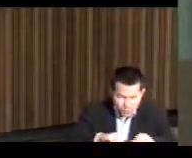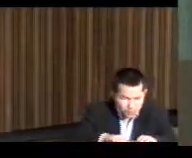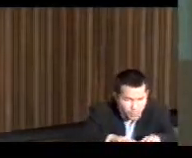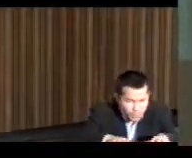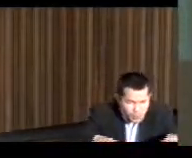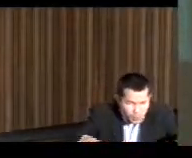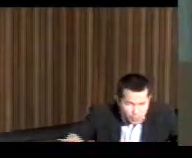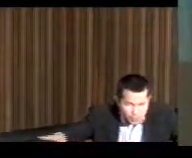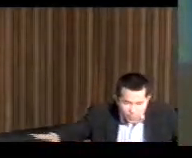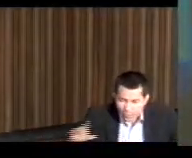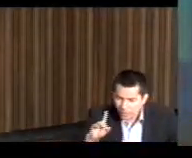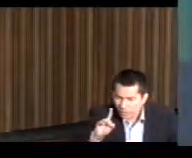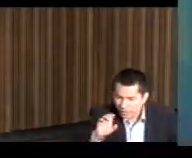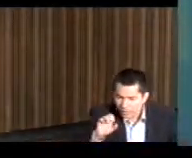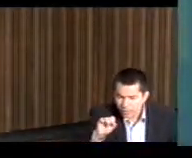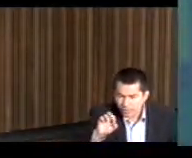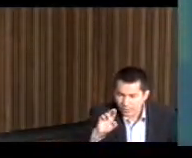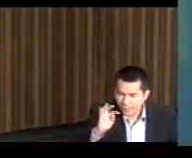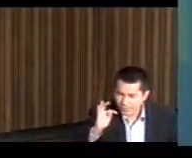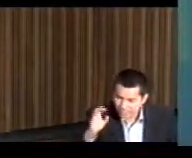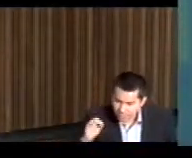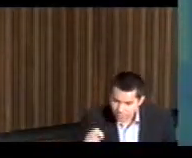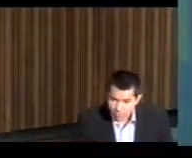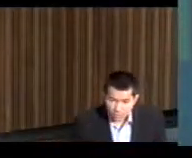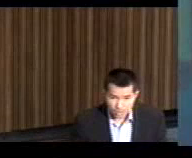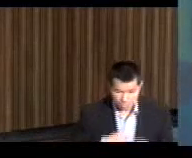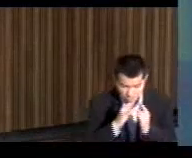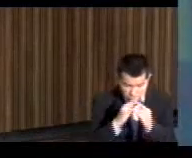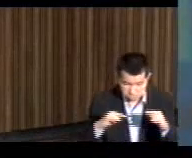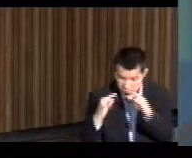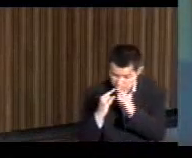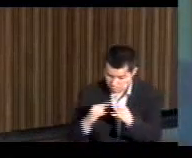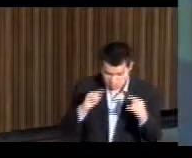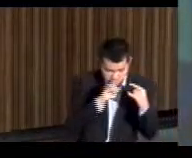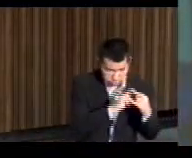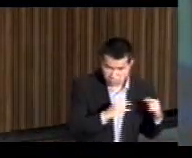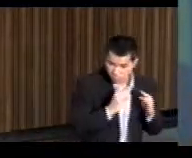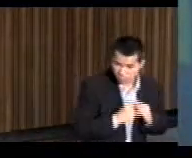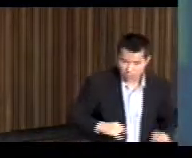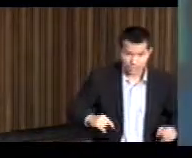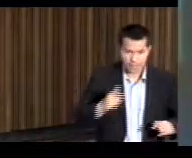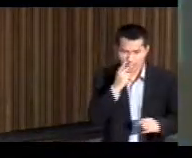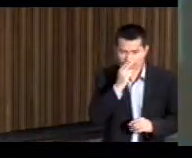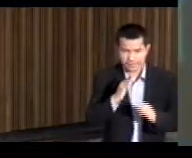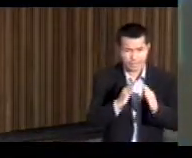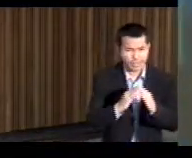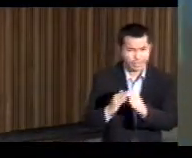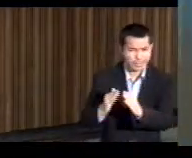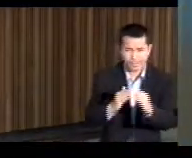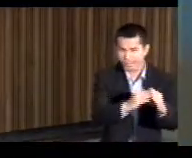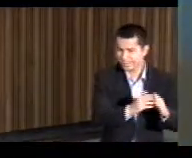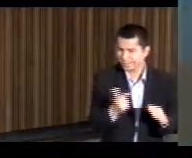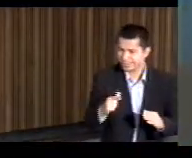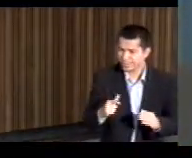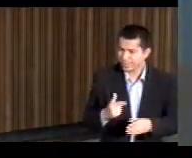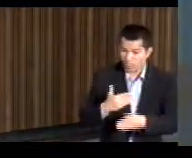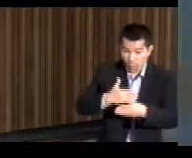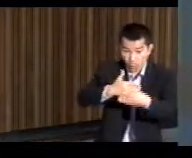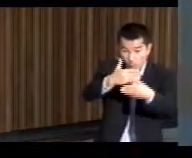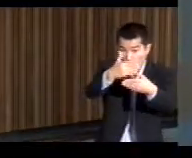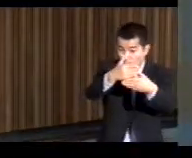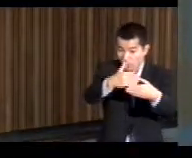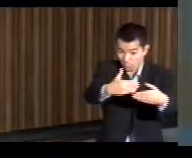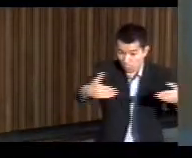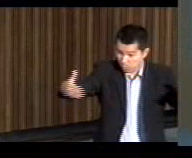cercados. Eu estou aqui nas tendas, se houver uma represária dos inimigos desses 4 reis, eu estou perdido, porque não